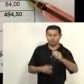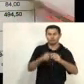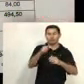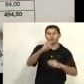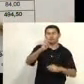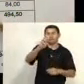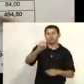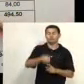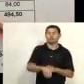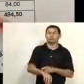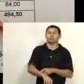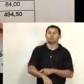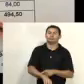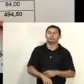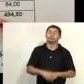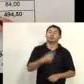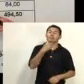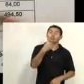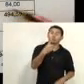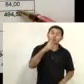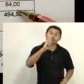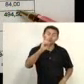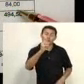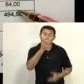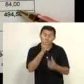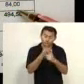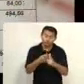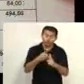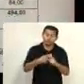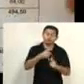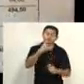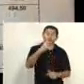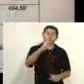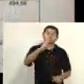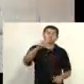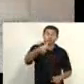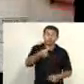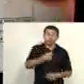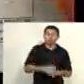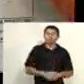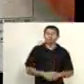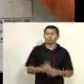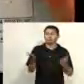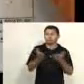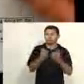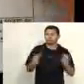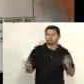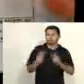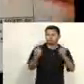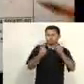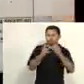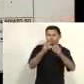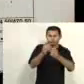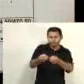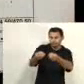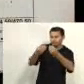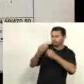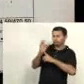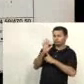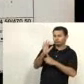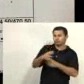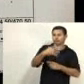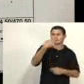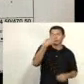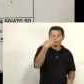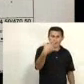350,59 e 1,50 vezes 56,84. Agora, pessoal, esse valor ele me daria R$